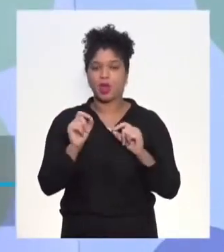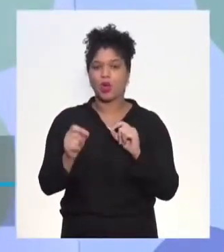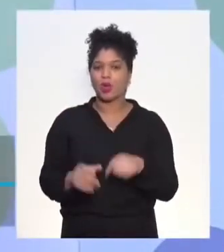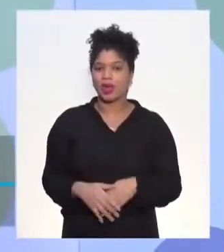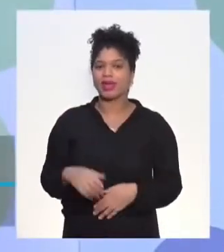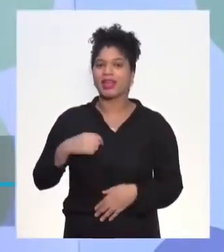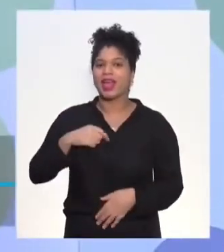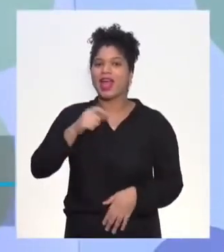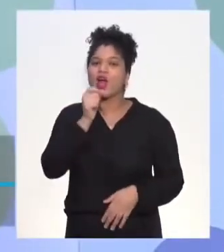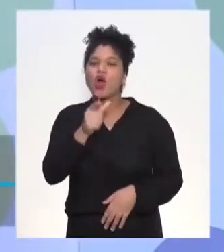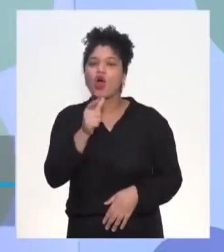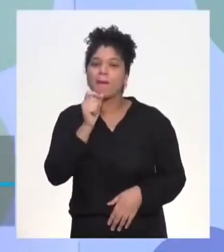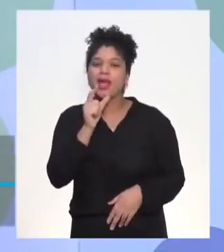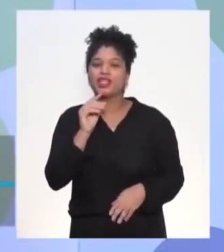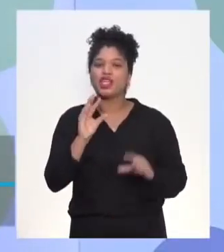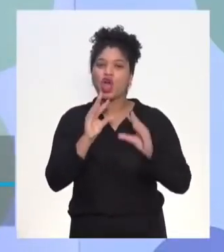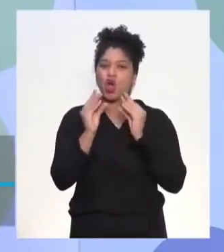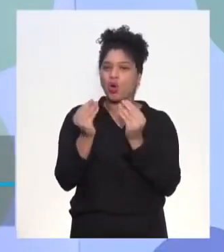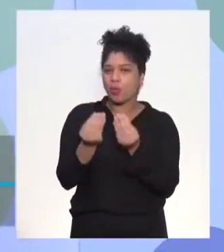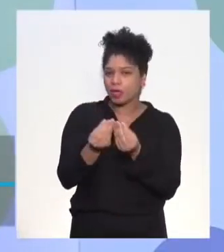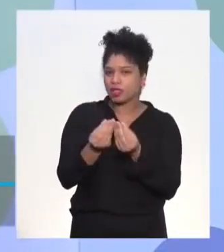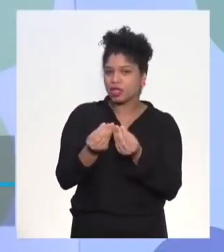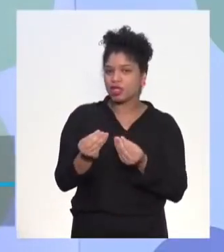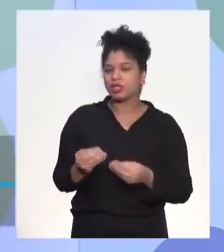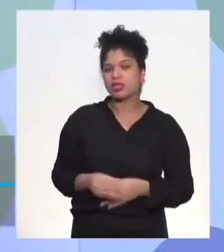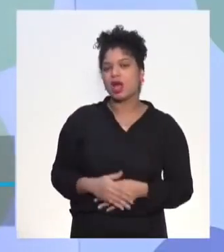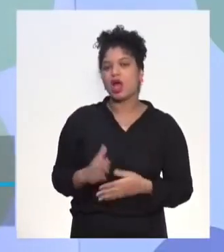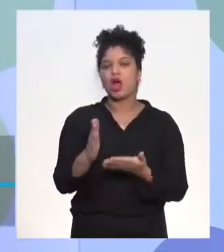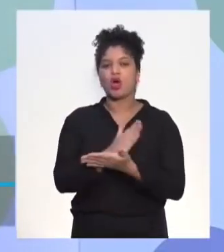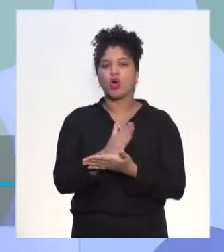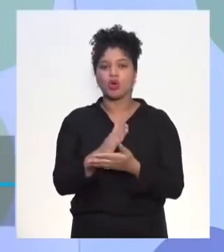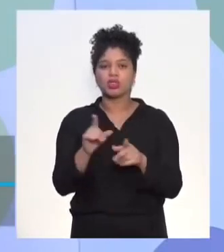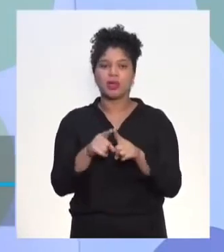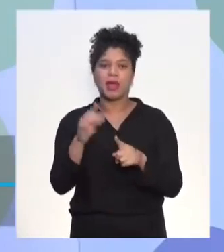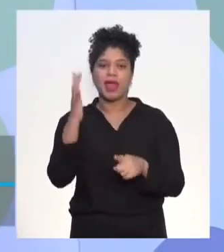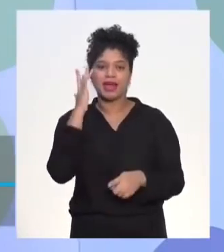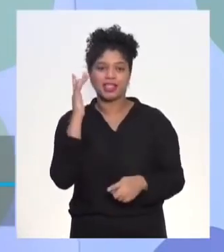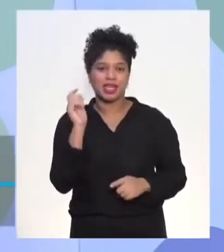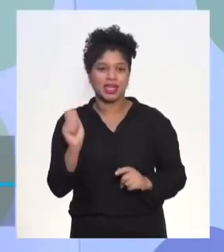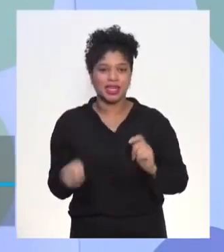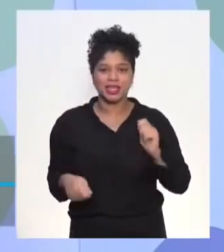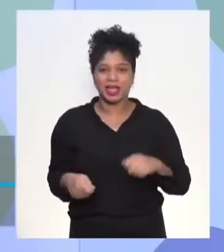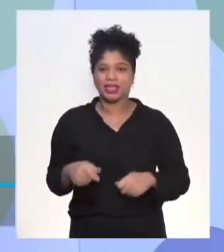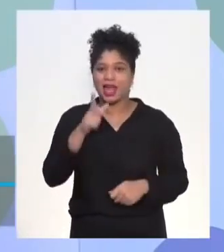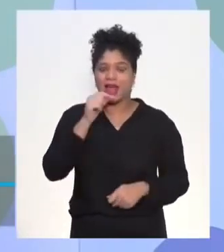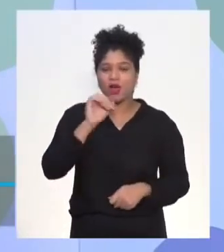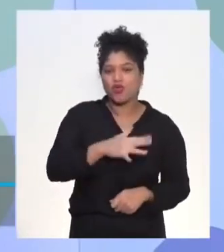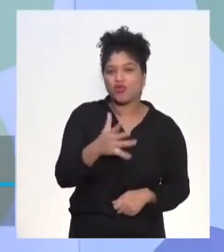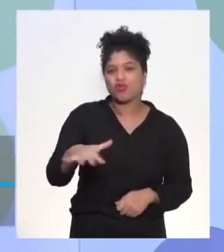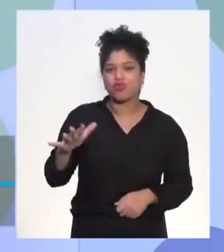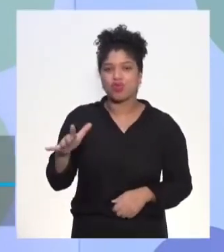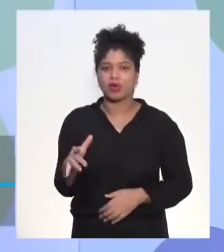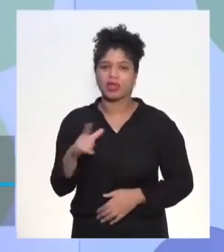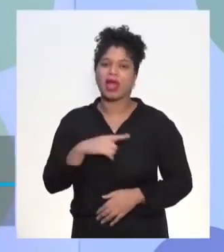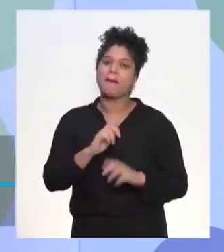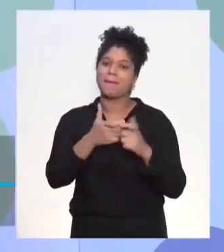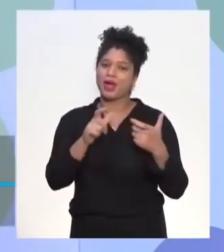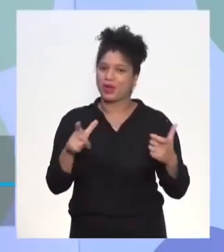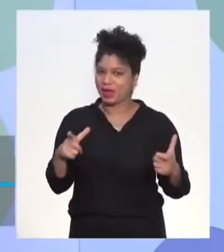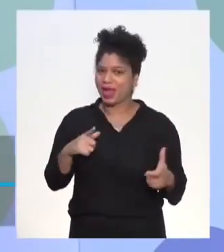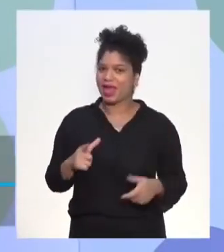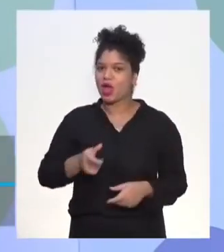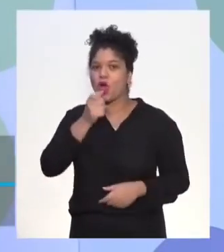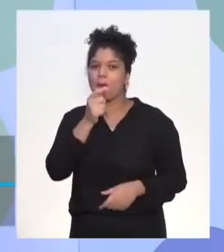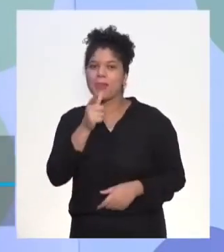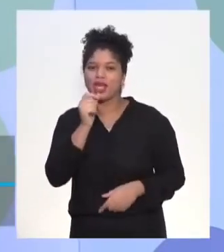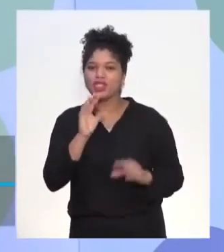comédia romântica. Uma comédia romântica. Outros aventura. No mar, né? A comédia romântica está